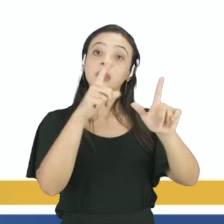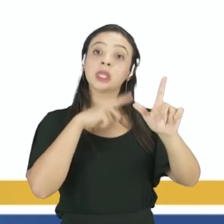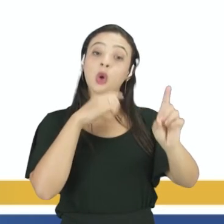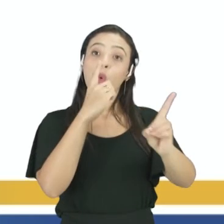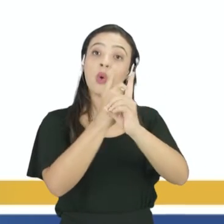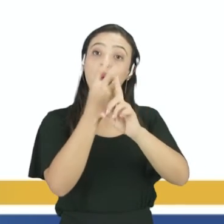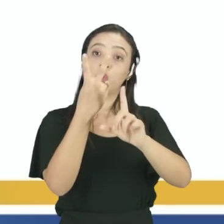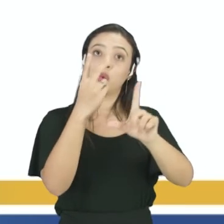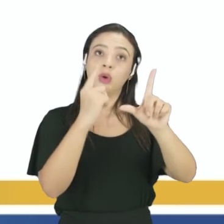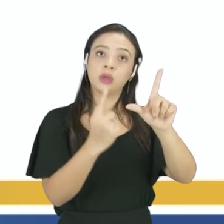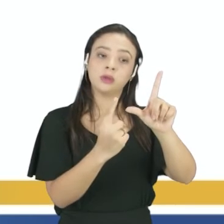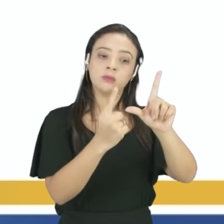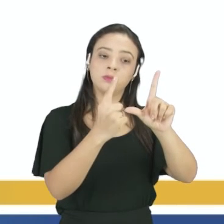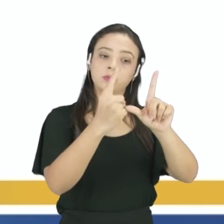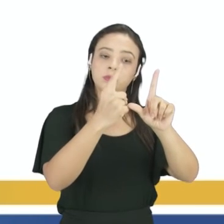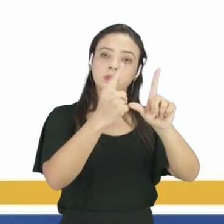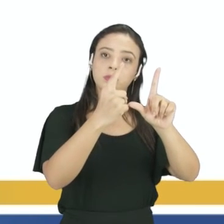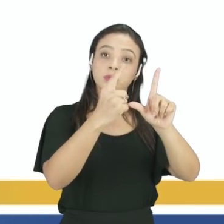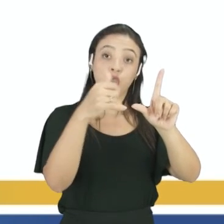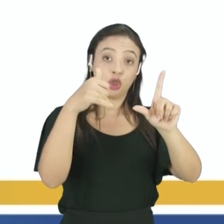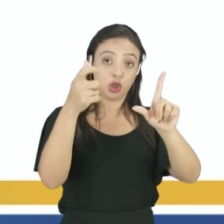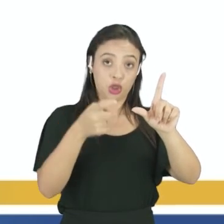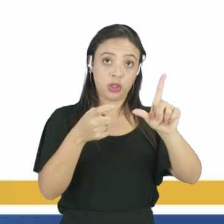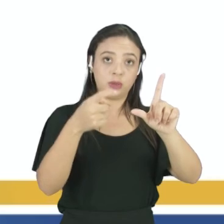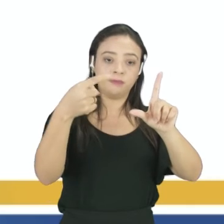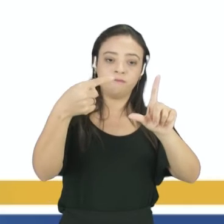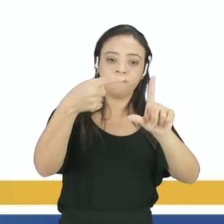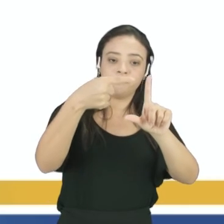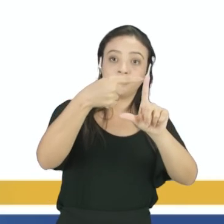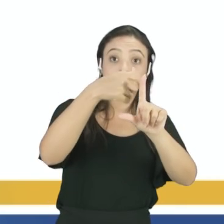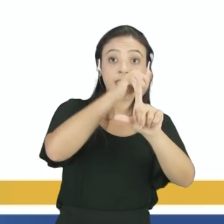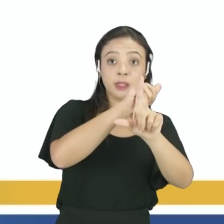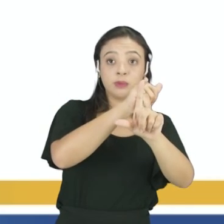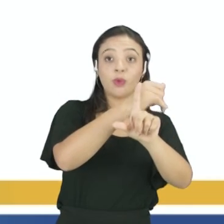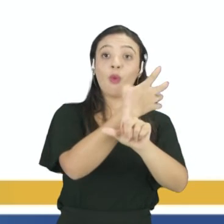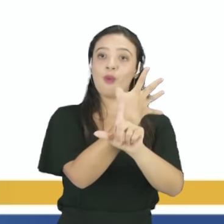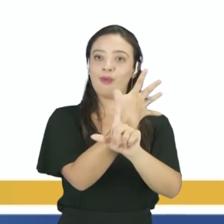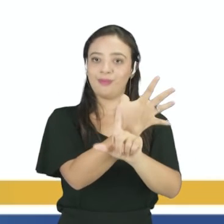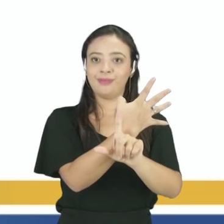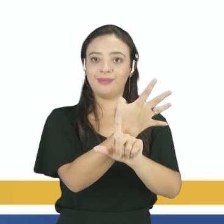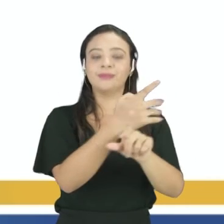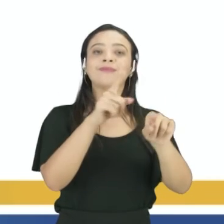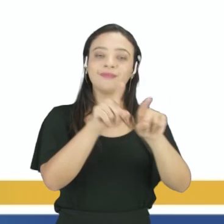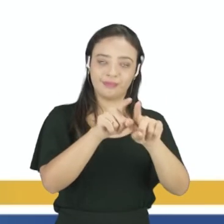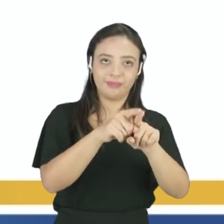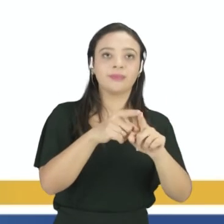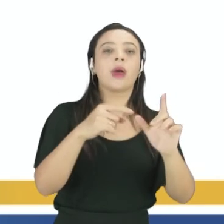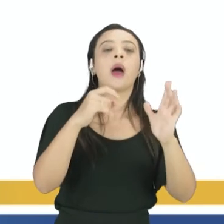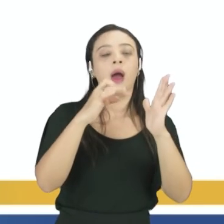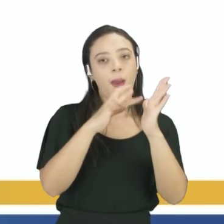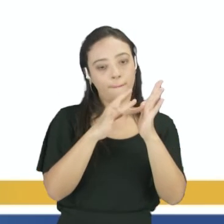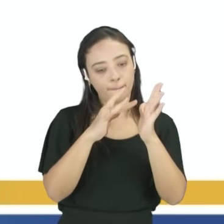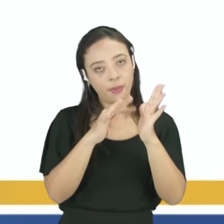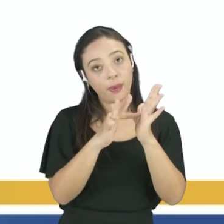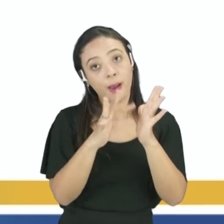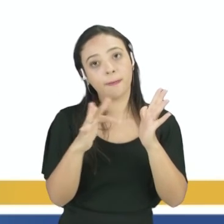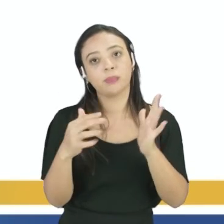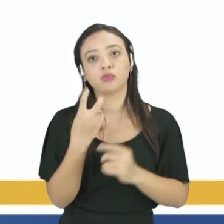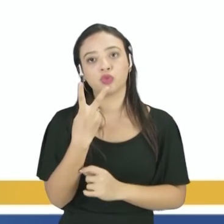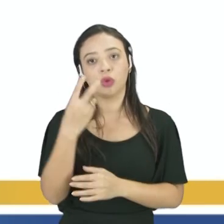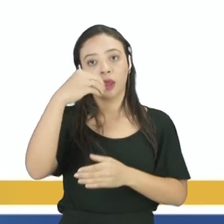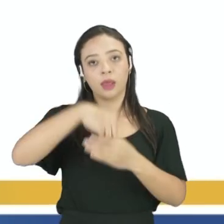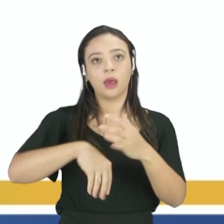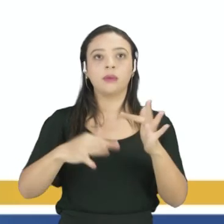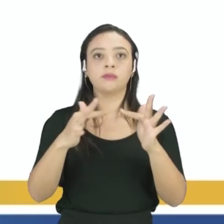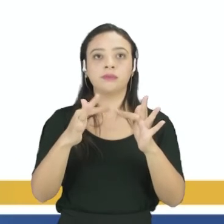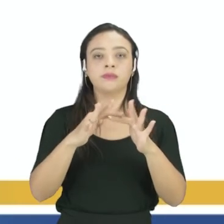2. Qual é a sua coordenada y correspondente? É o número 4, e ela é a imagem do 2 na função. Então o f de 2